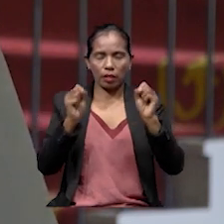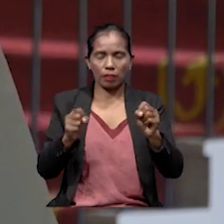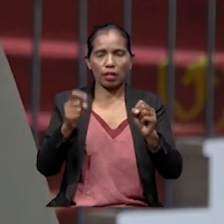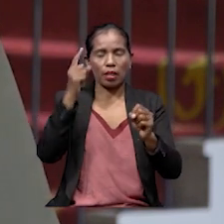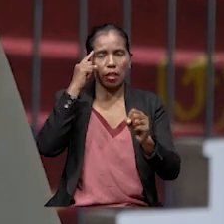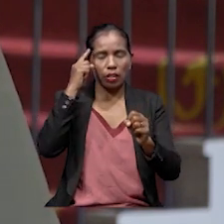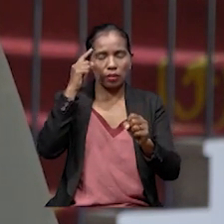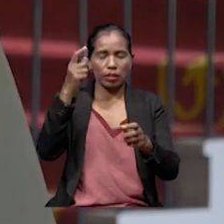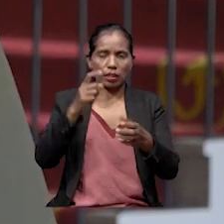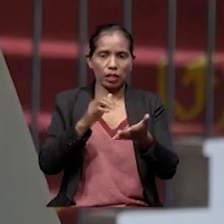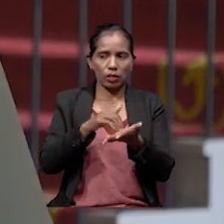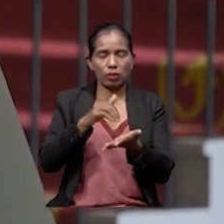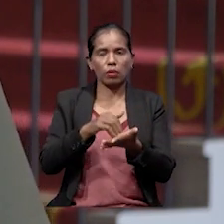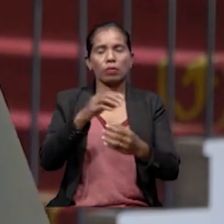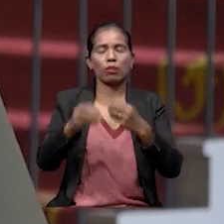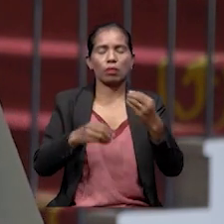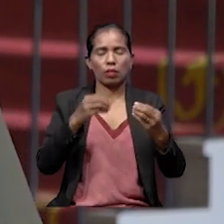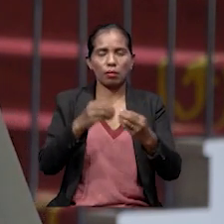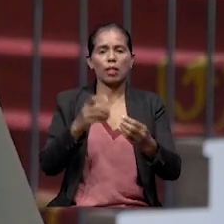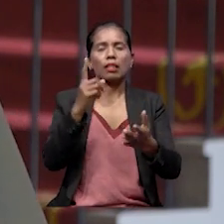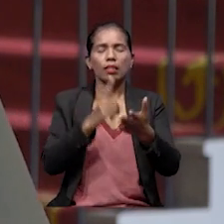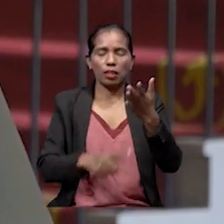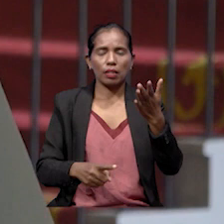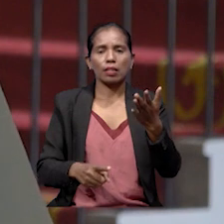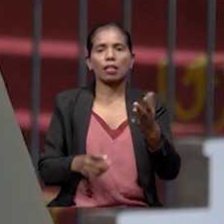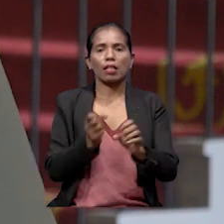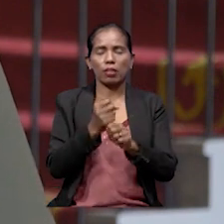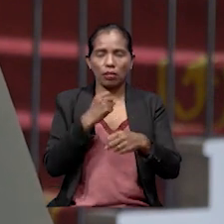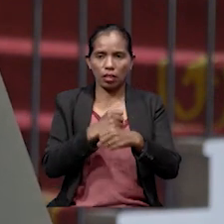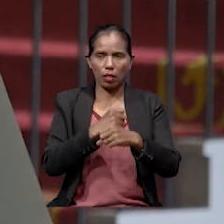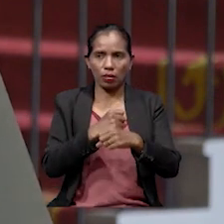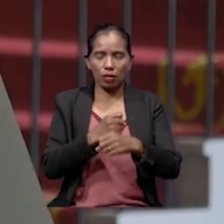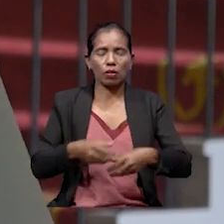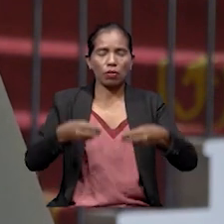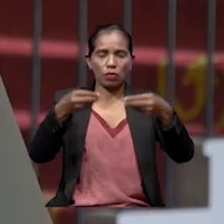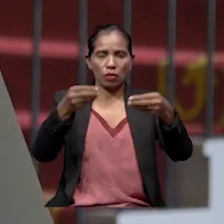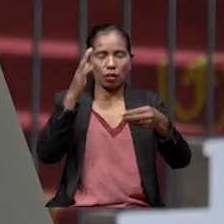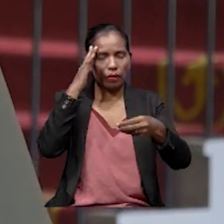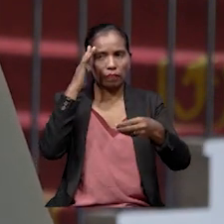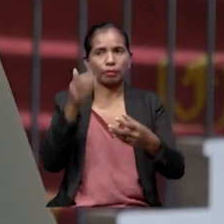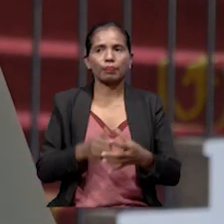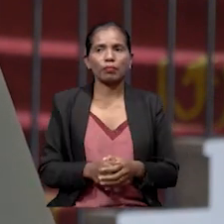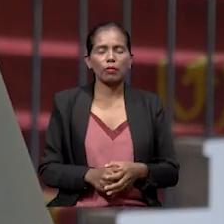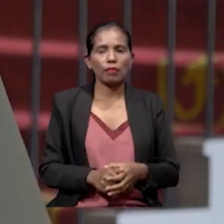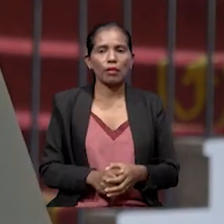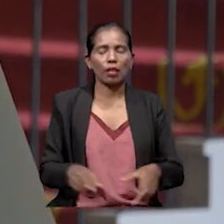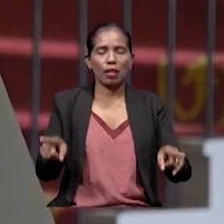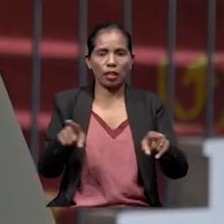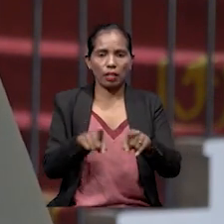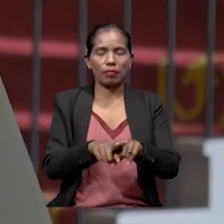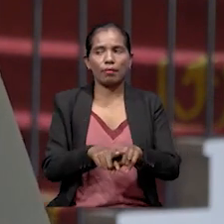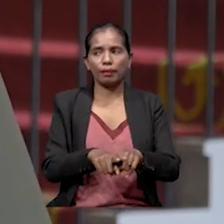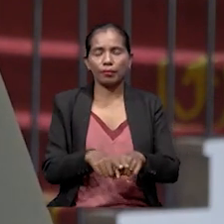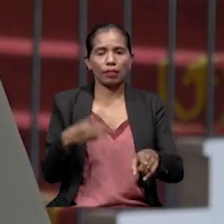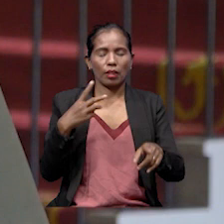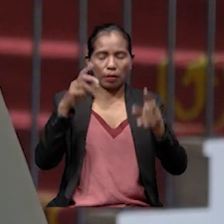analisa estudo conaba assunto saída maca trata e depois foni né hanoi anese né mai né nessa órgão de consulta então